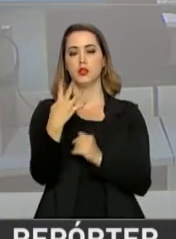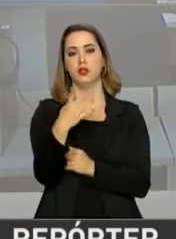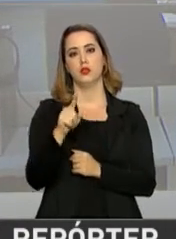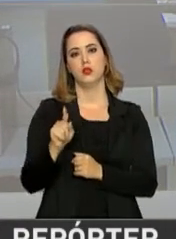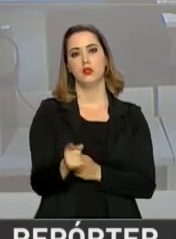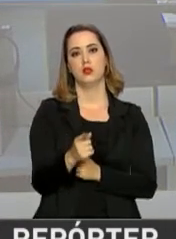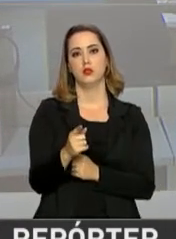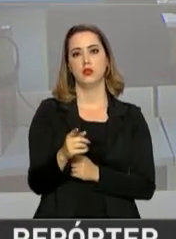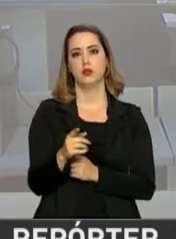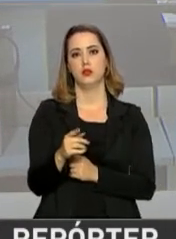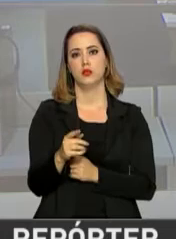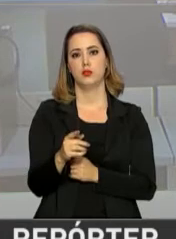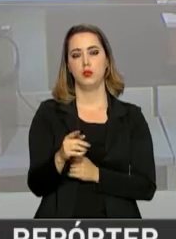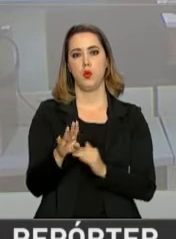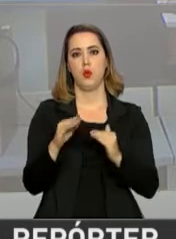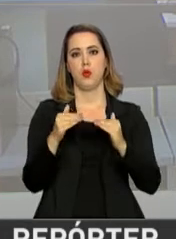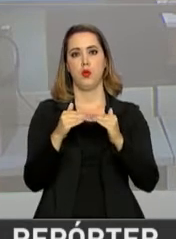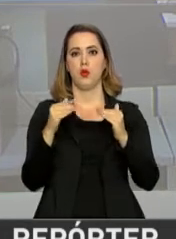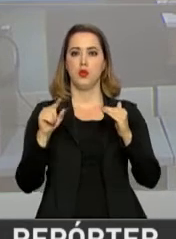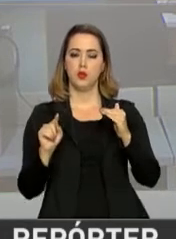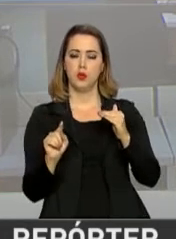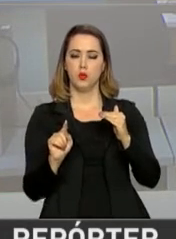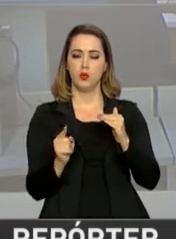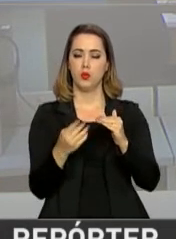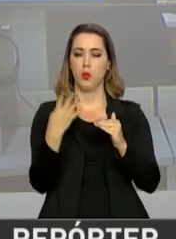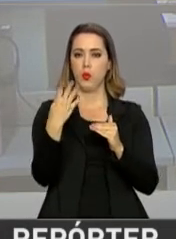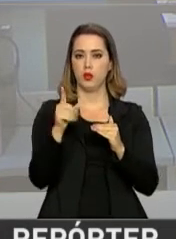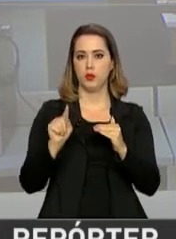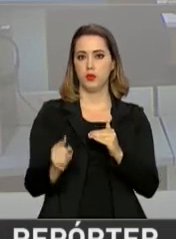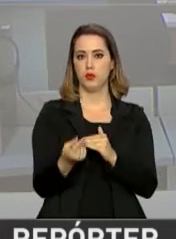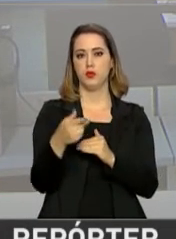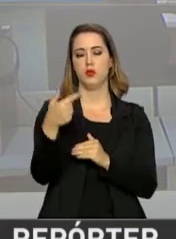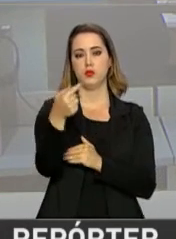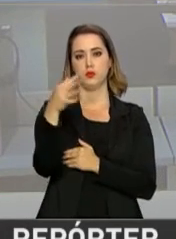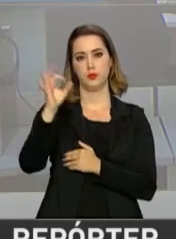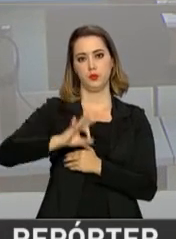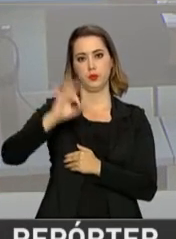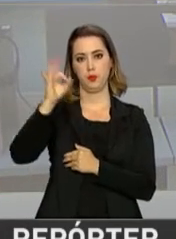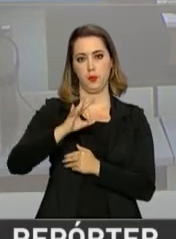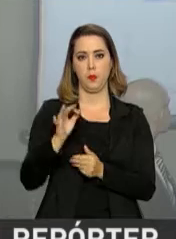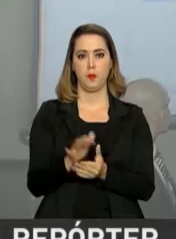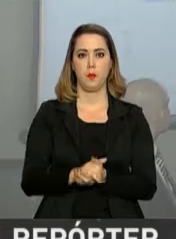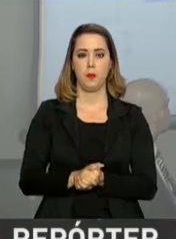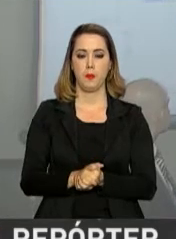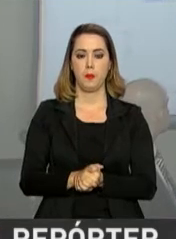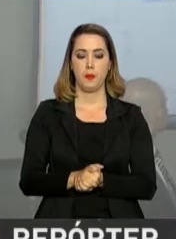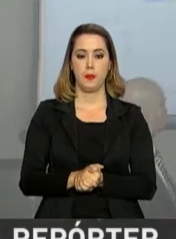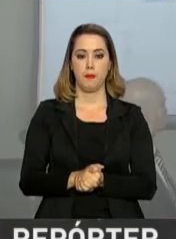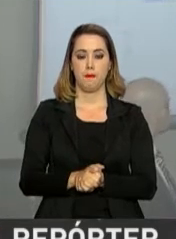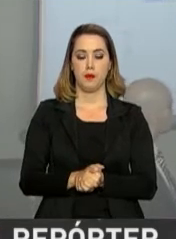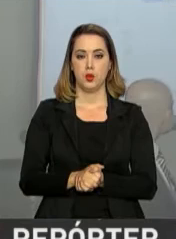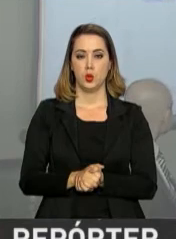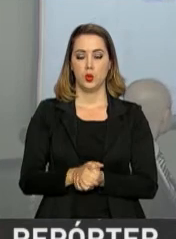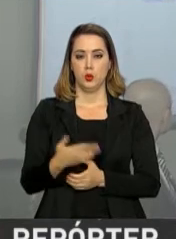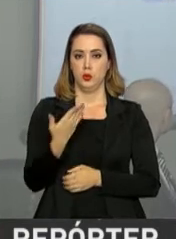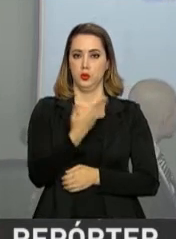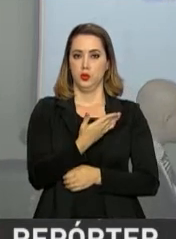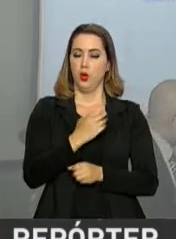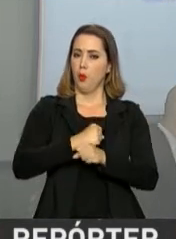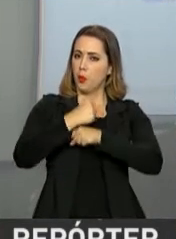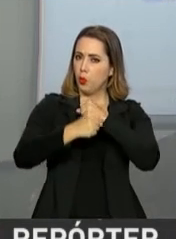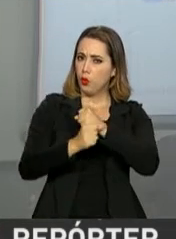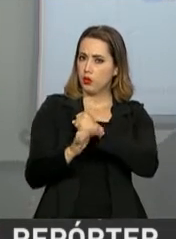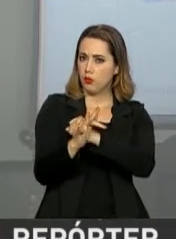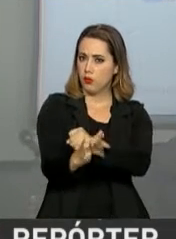cento aliás 4,8 por cento para 4,7 por cento para 2017